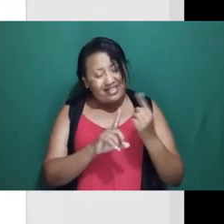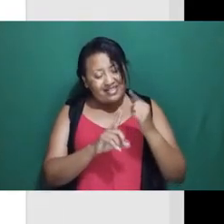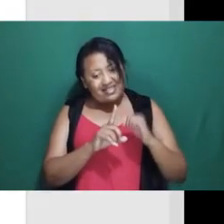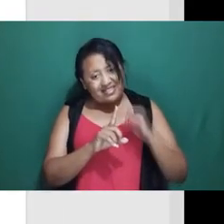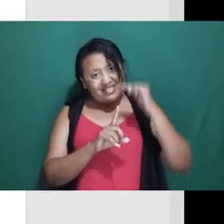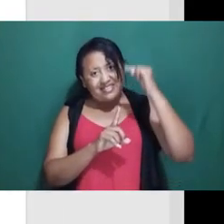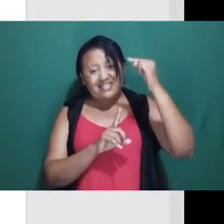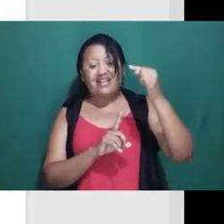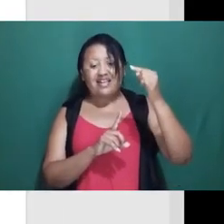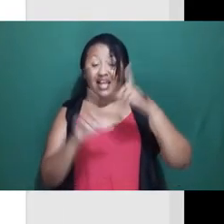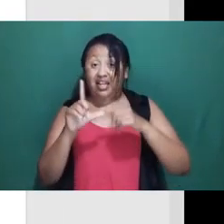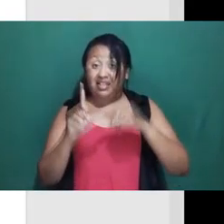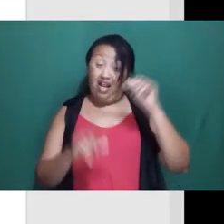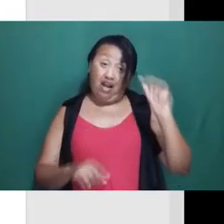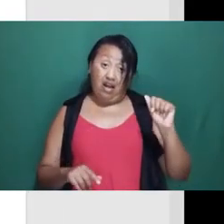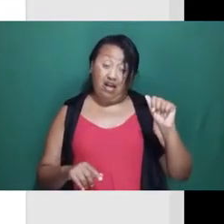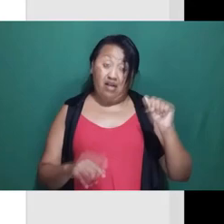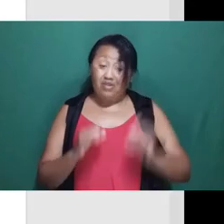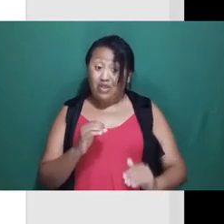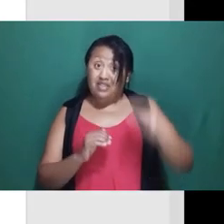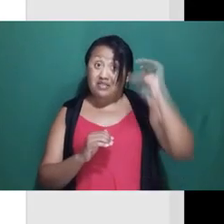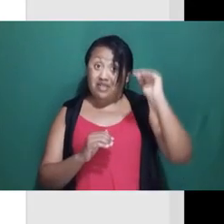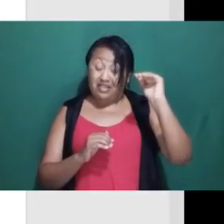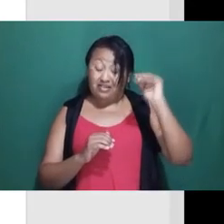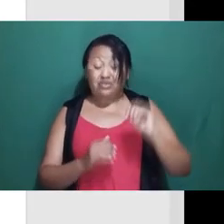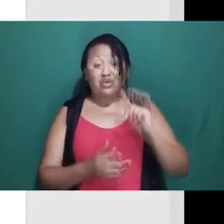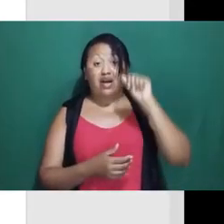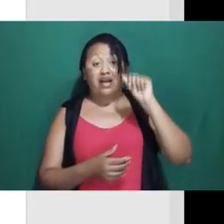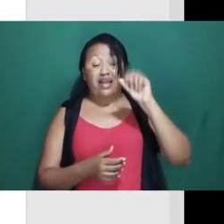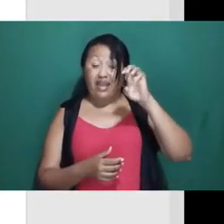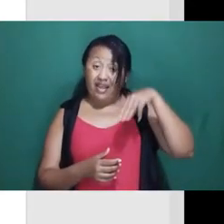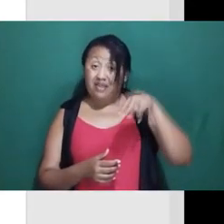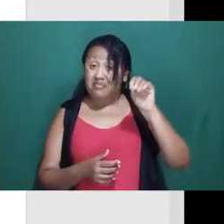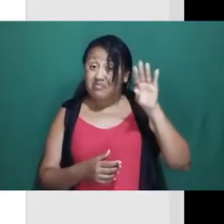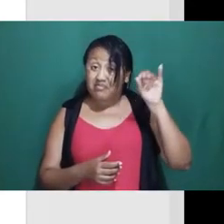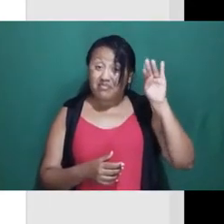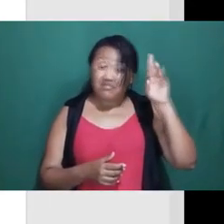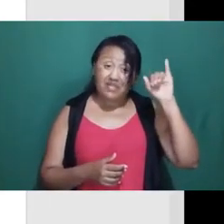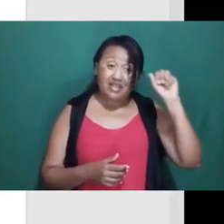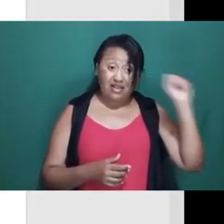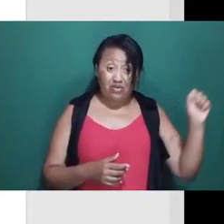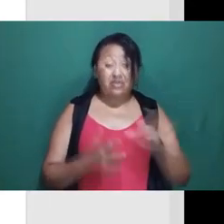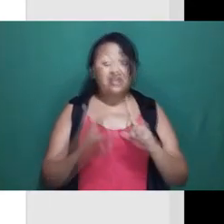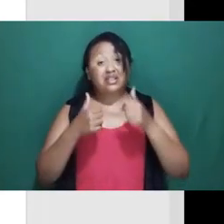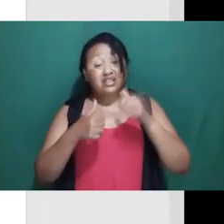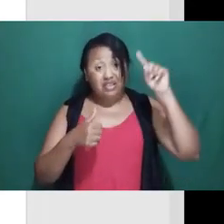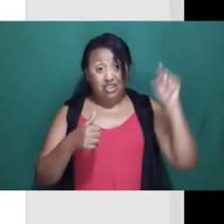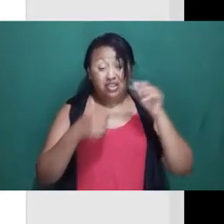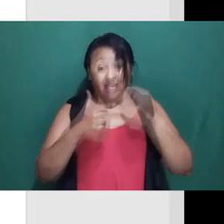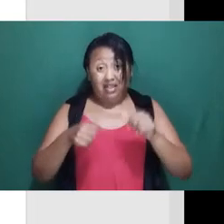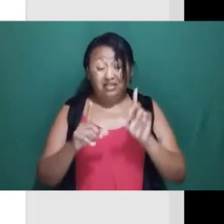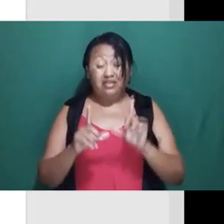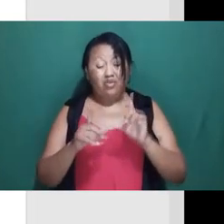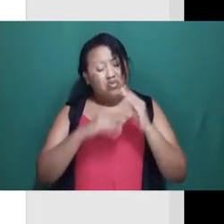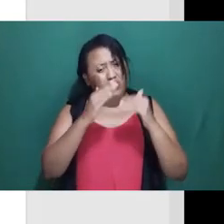você tá aí Dizendo na letra A para o crescimento do embrião o processo de divisão celular mais presente gente né